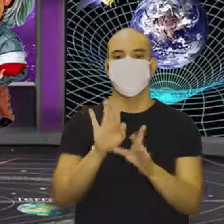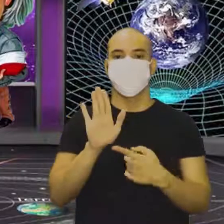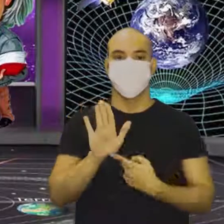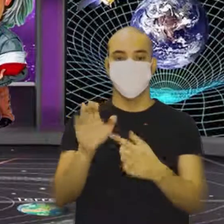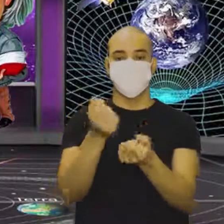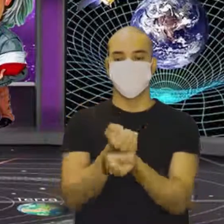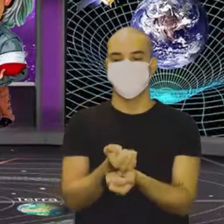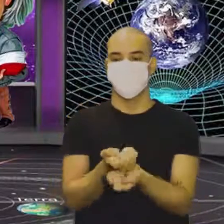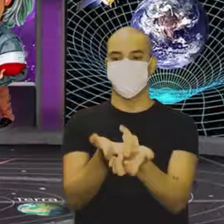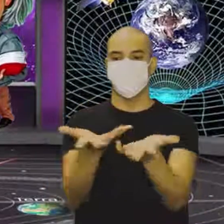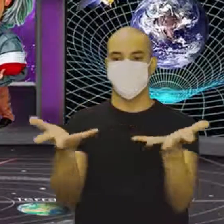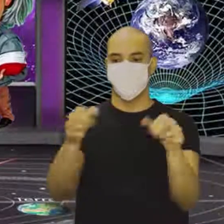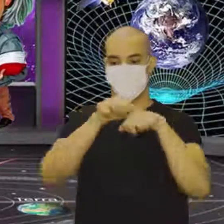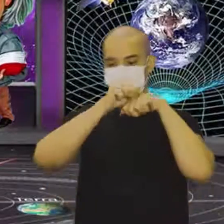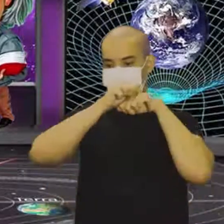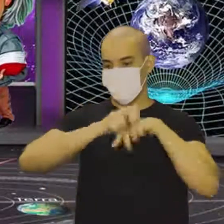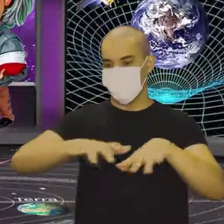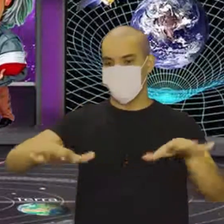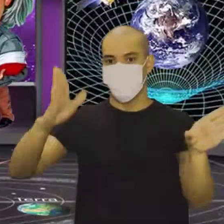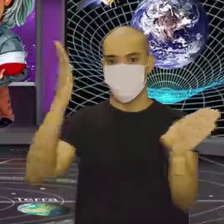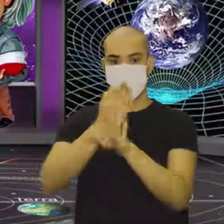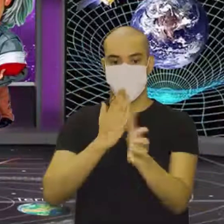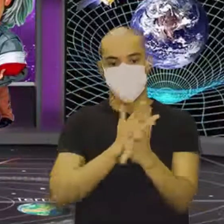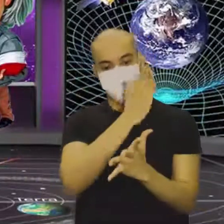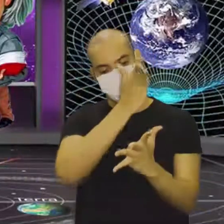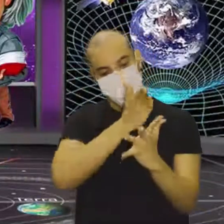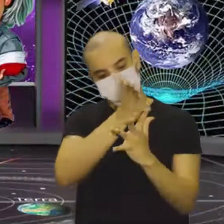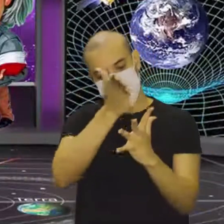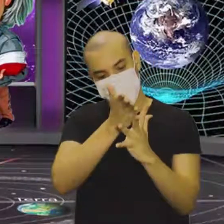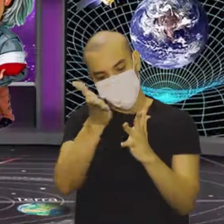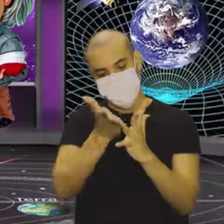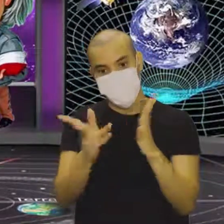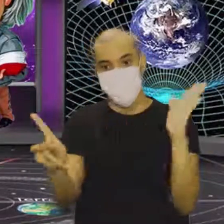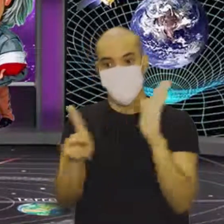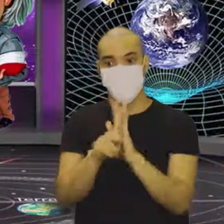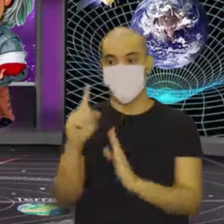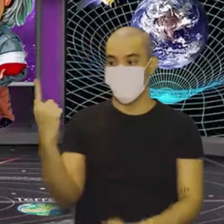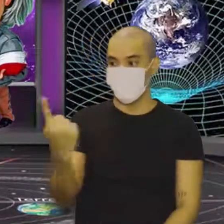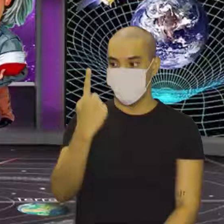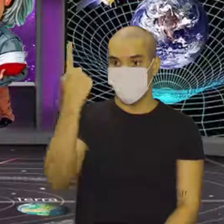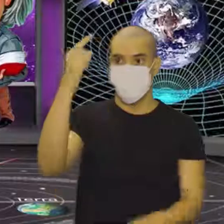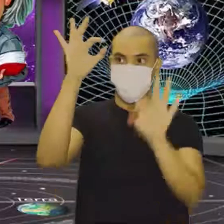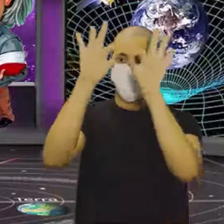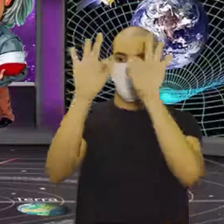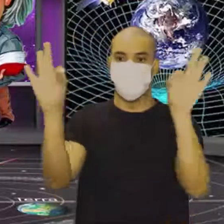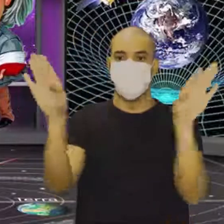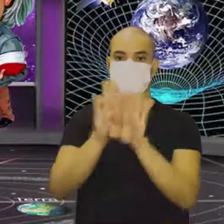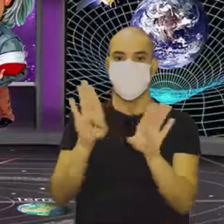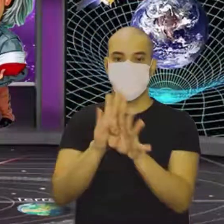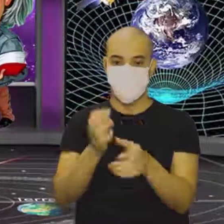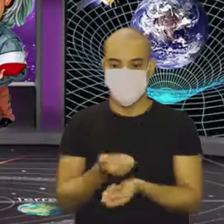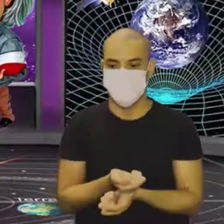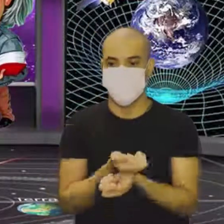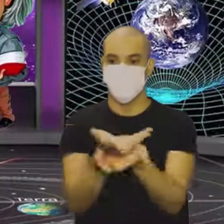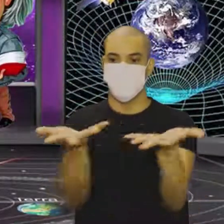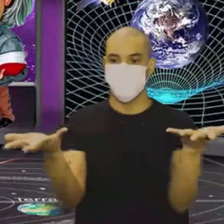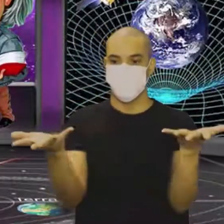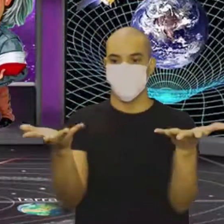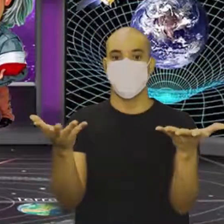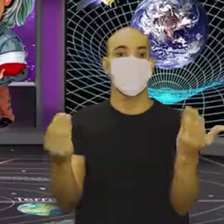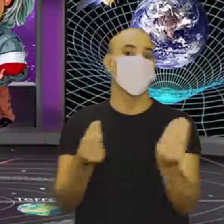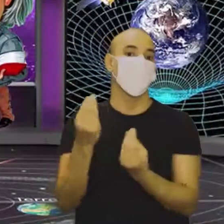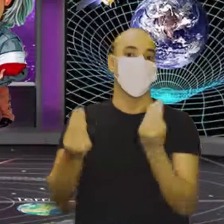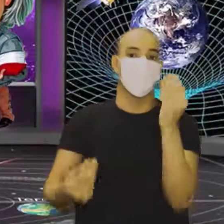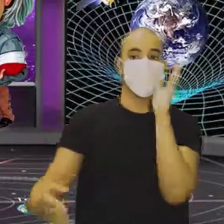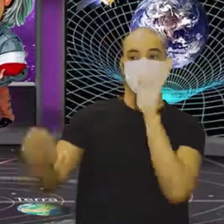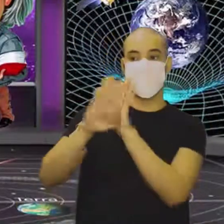transmitidas através daquelas linhas de transmissão de alta tensão e nós vimos a questão da distribuição, que é quando chega na